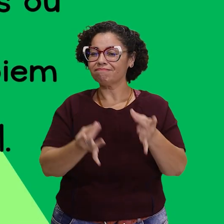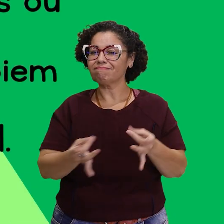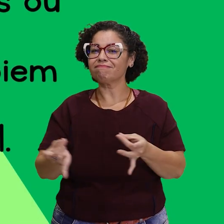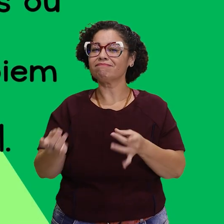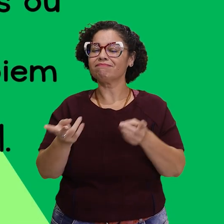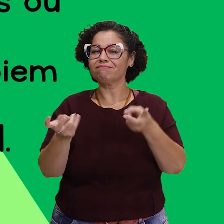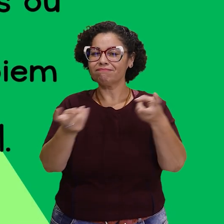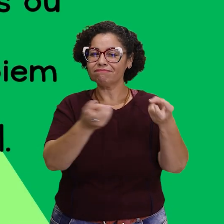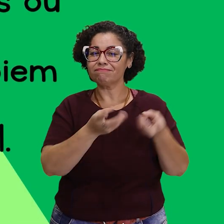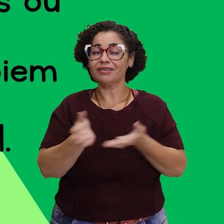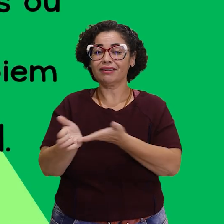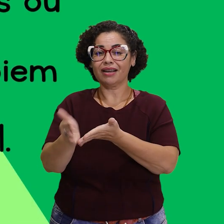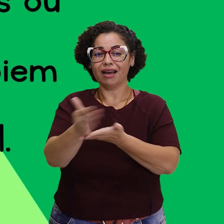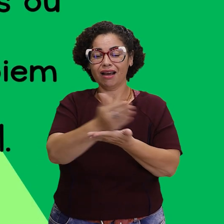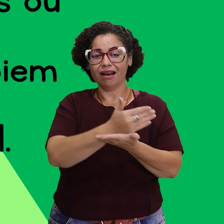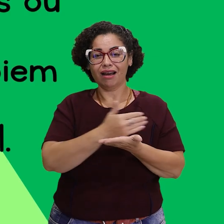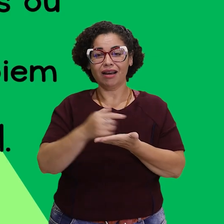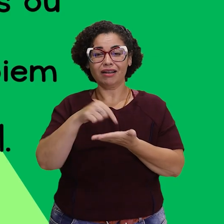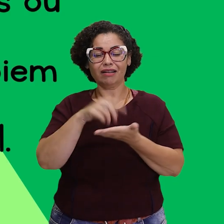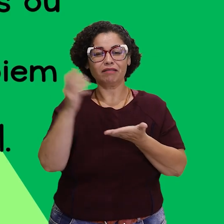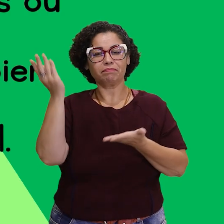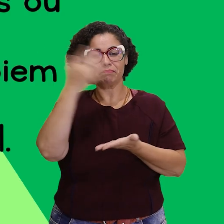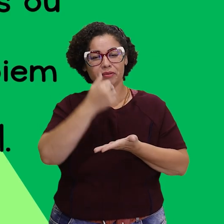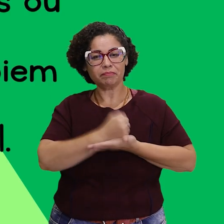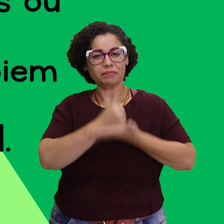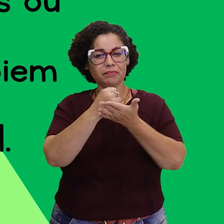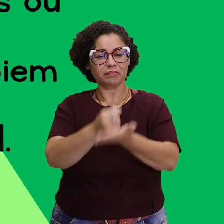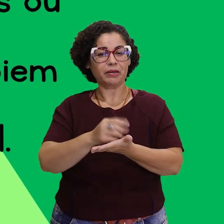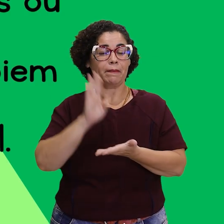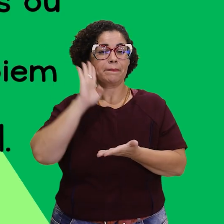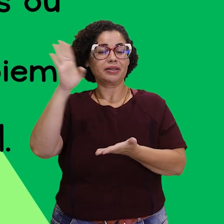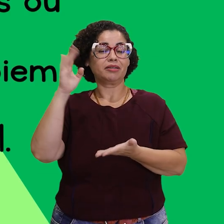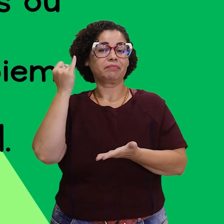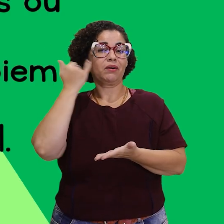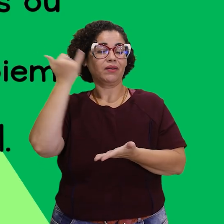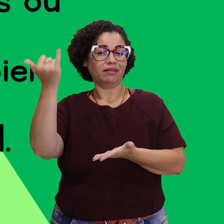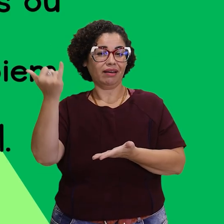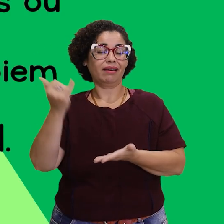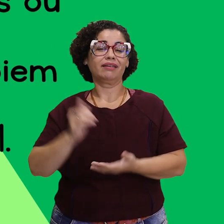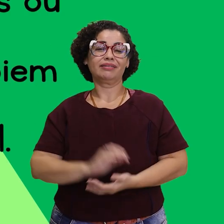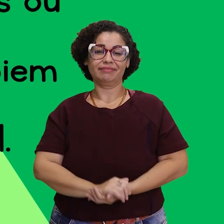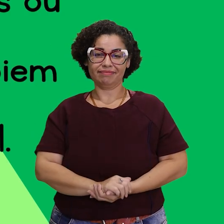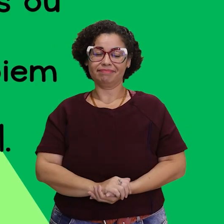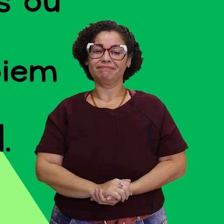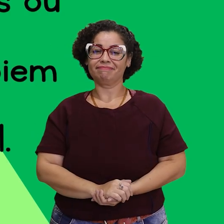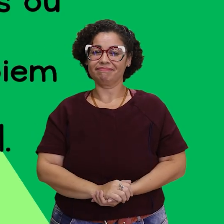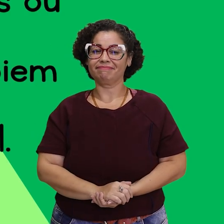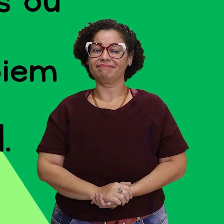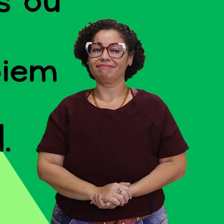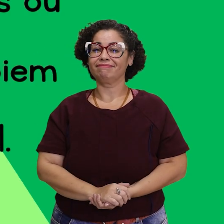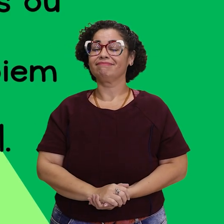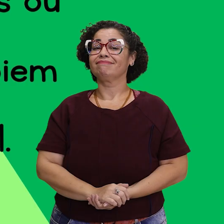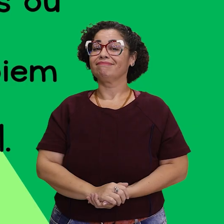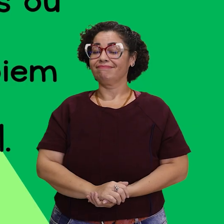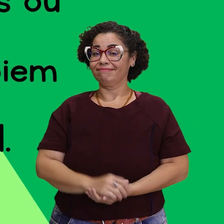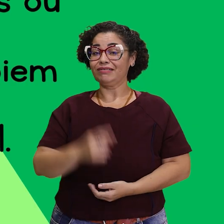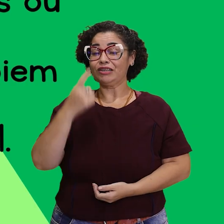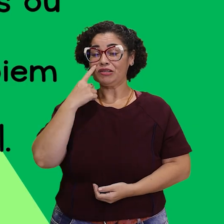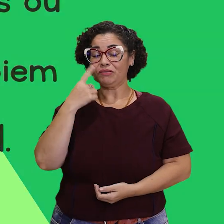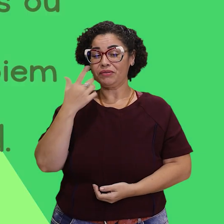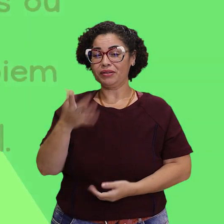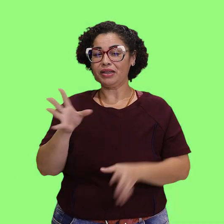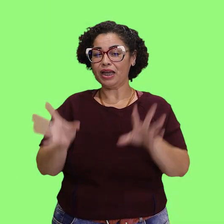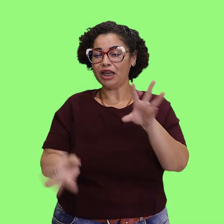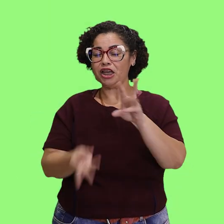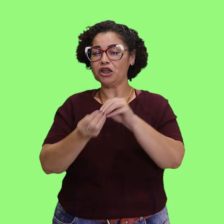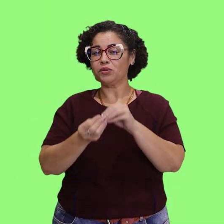estatísticas, dados ou pesquisas que apoiem essa ideia principal, né? Então